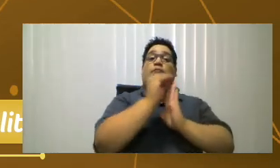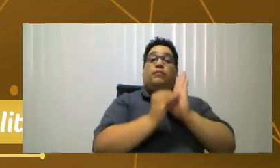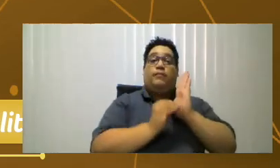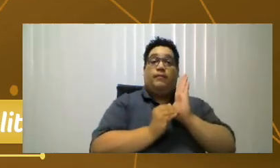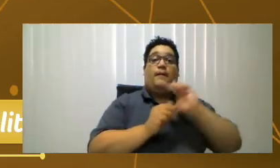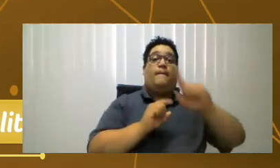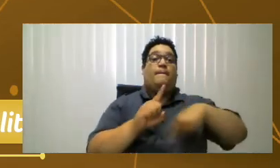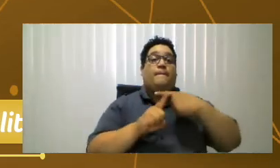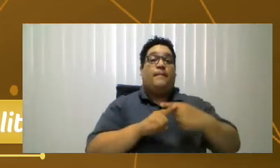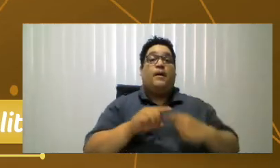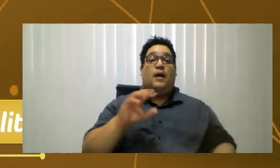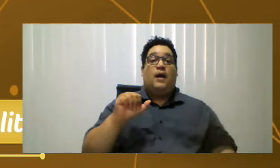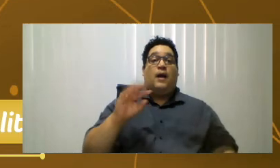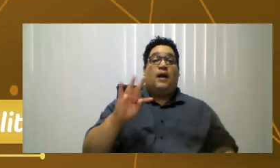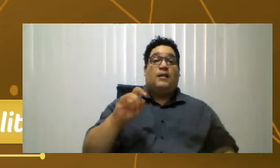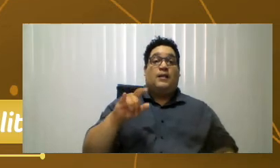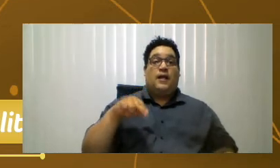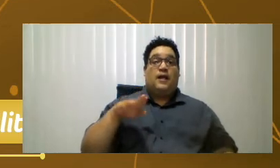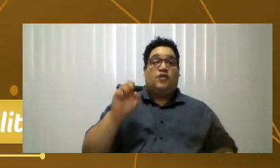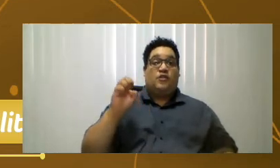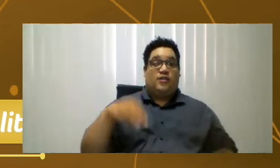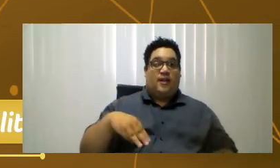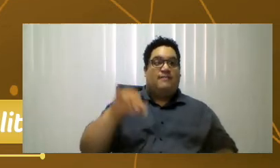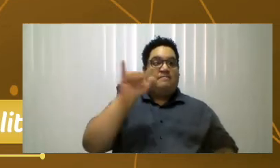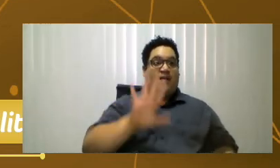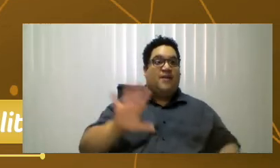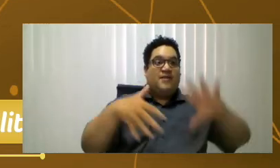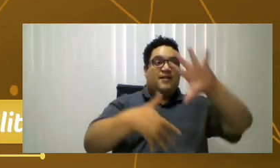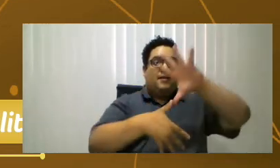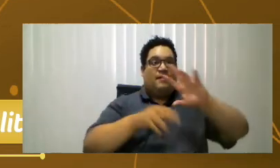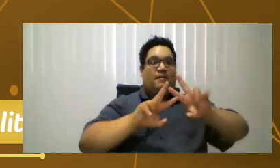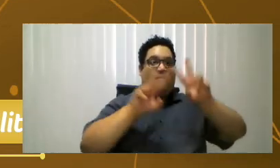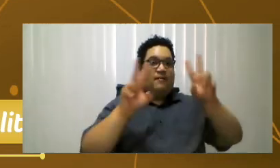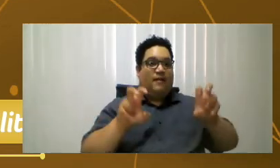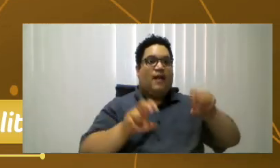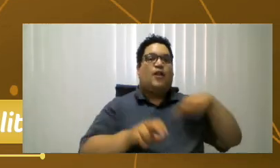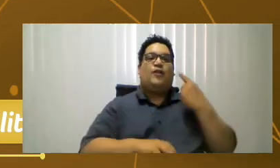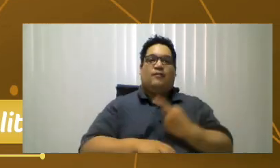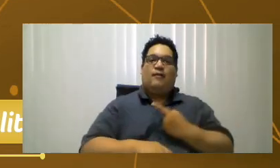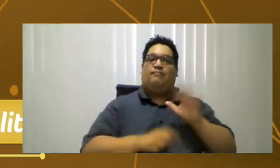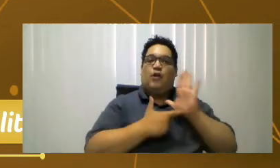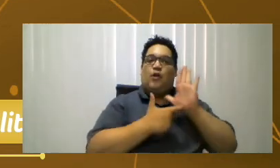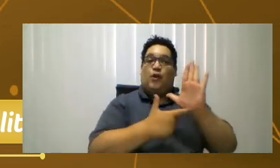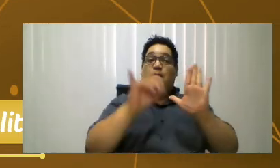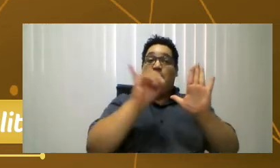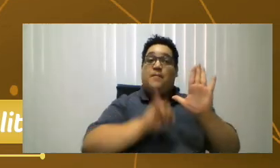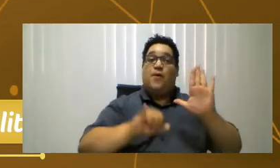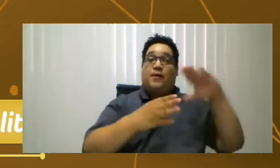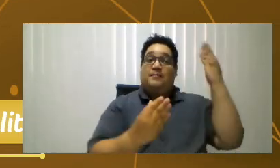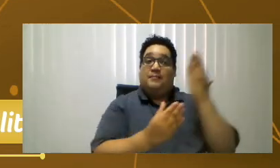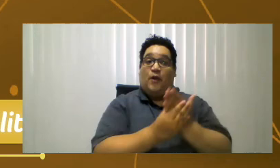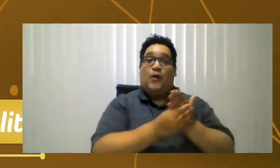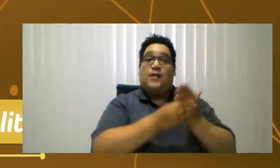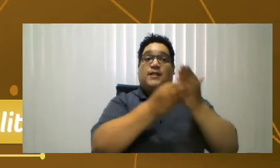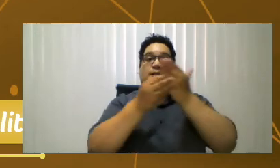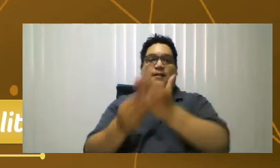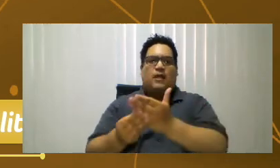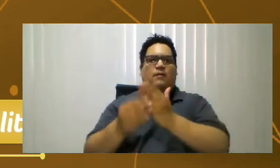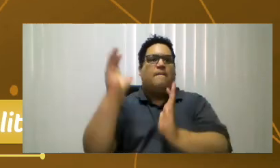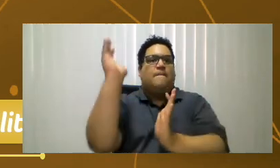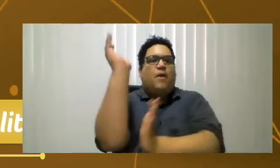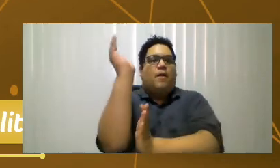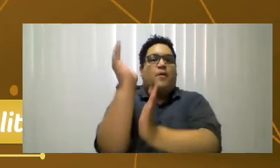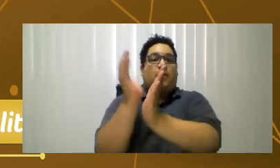da carta-imagem, como a gente mostrou aqui, super importante para o processo, toda essa documentação é tramitada de